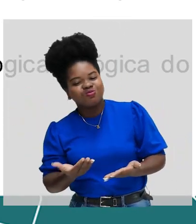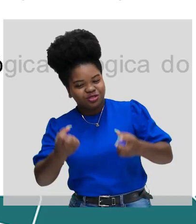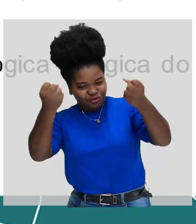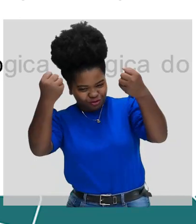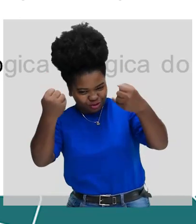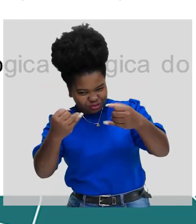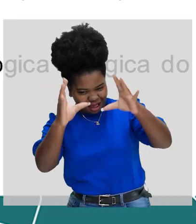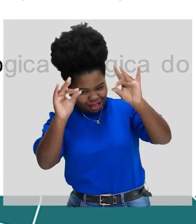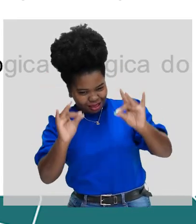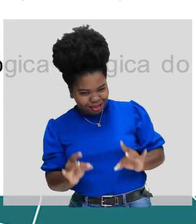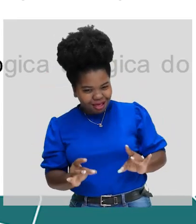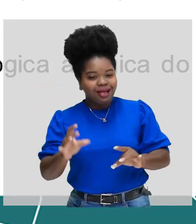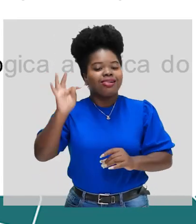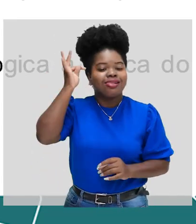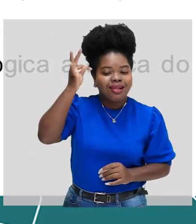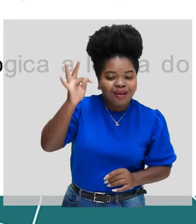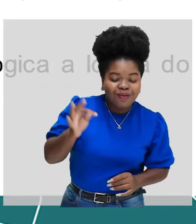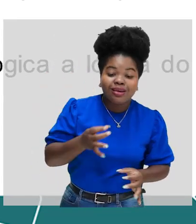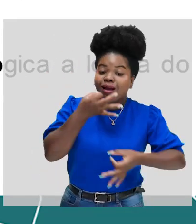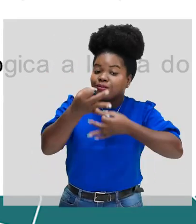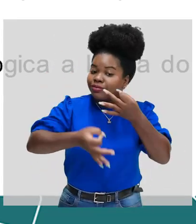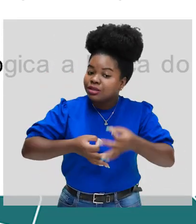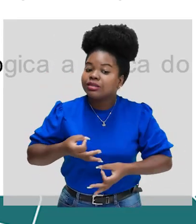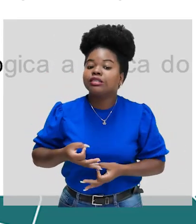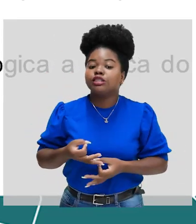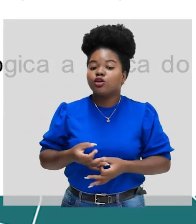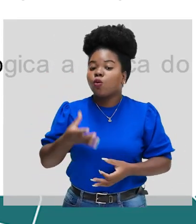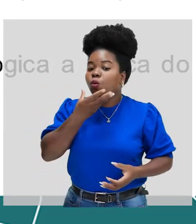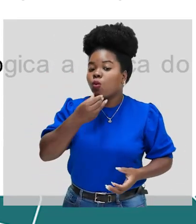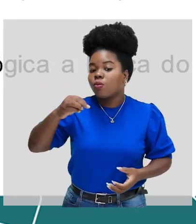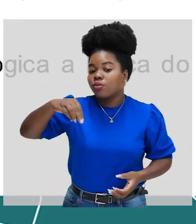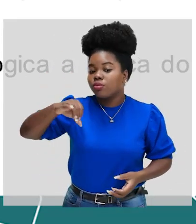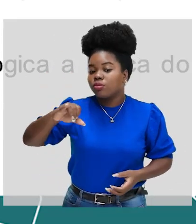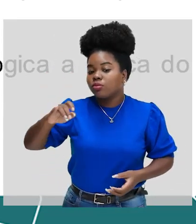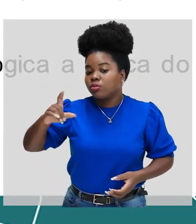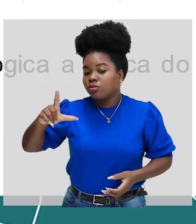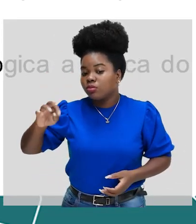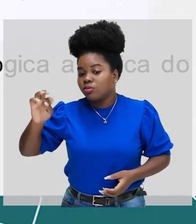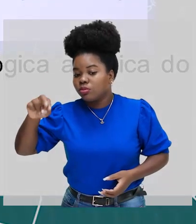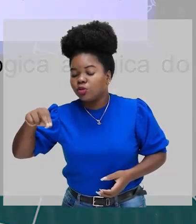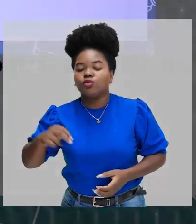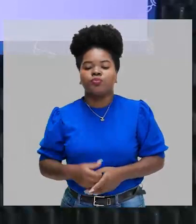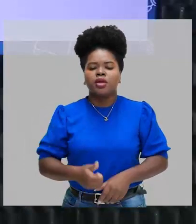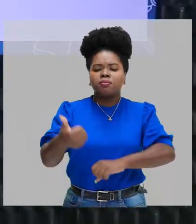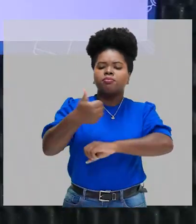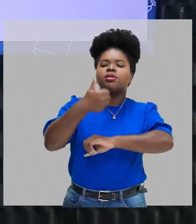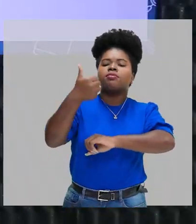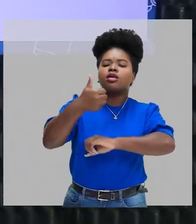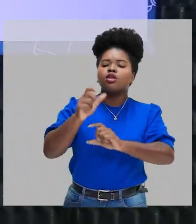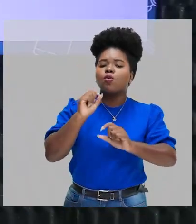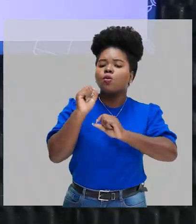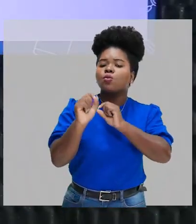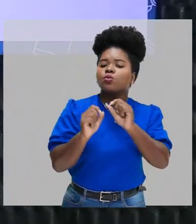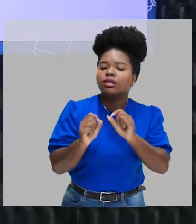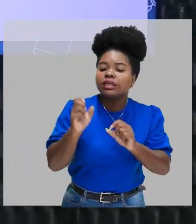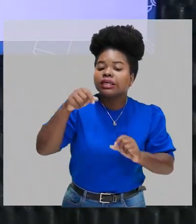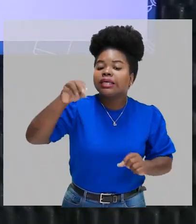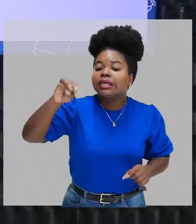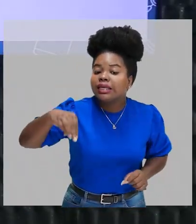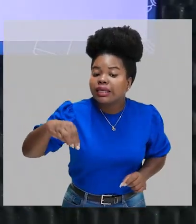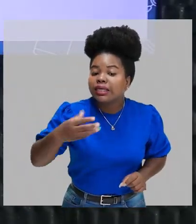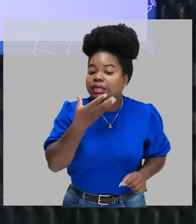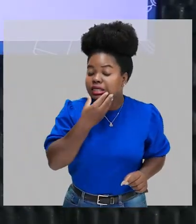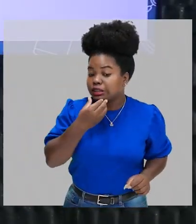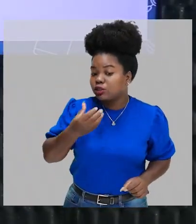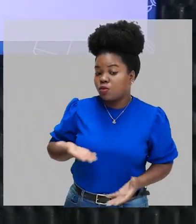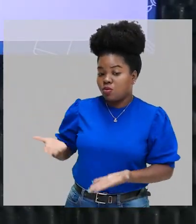teoria crítica a partir de Milton Santos. Primeiramente, quem é Milton Santos? Milton Santos é um